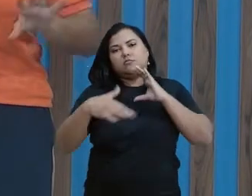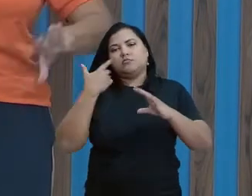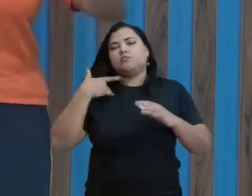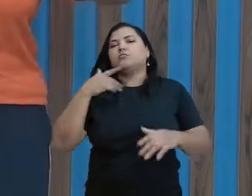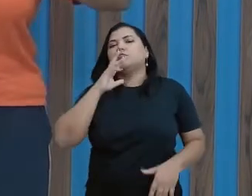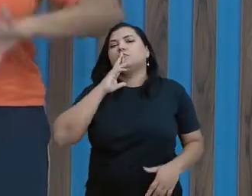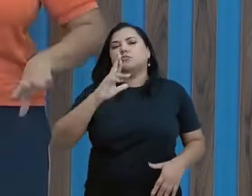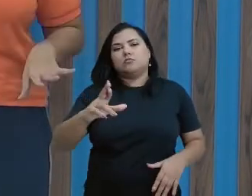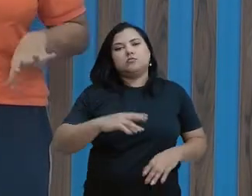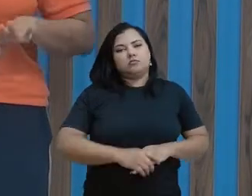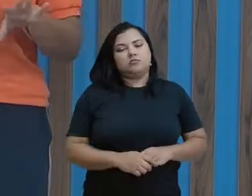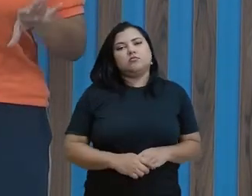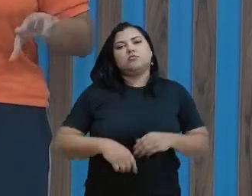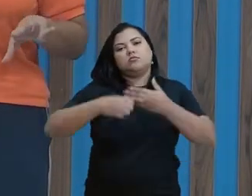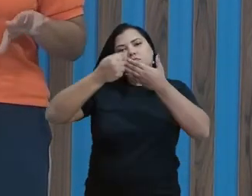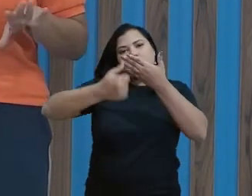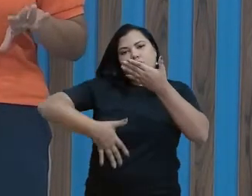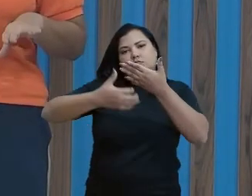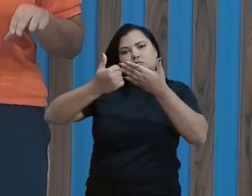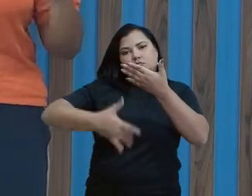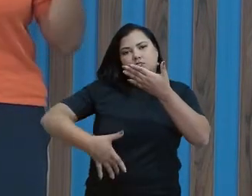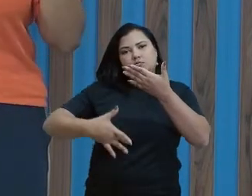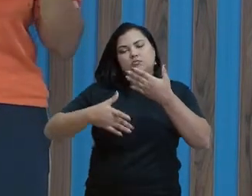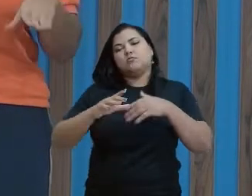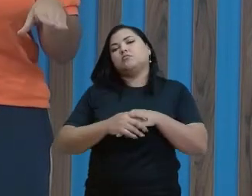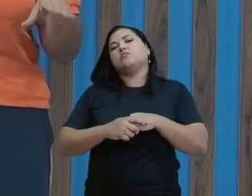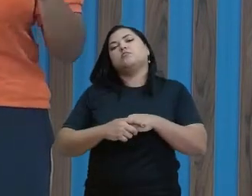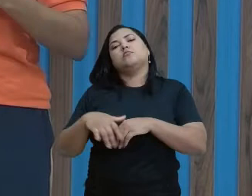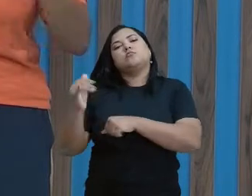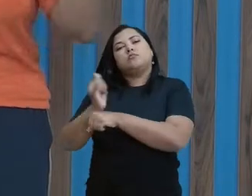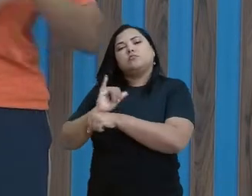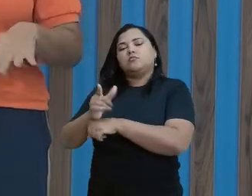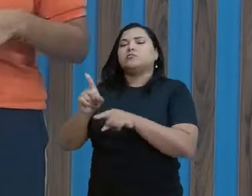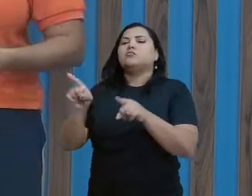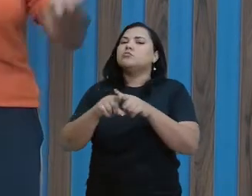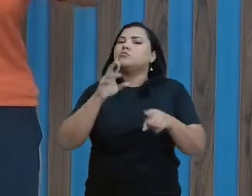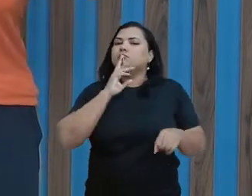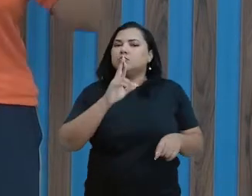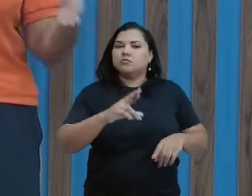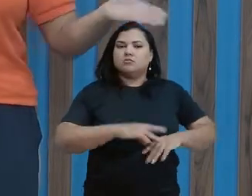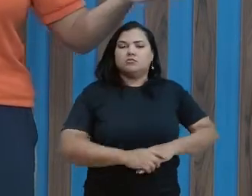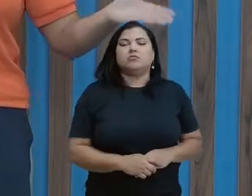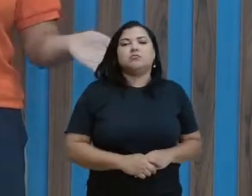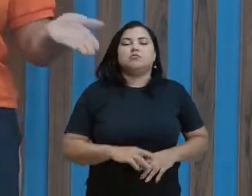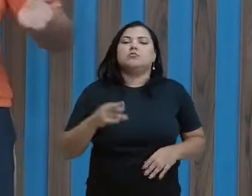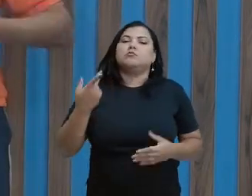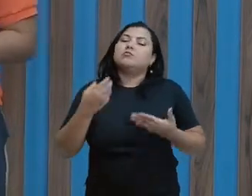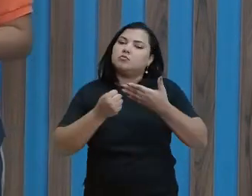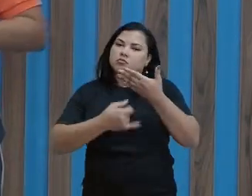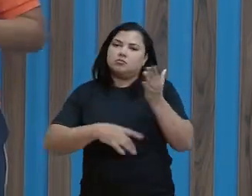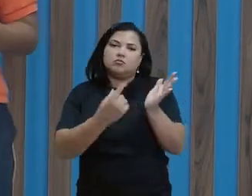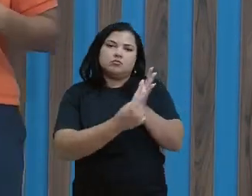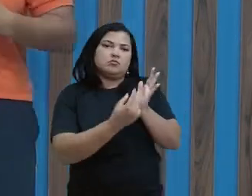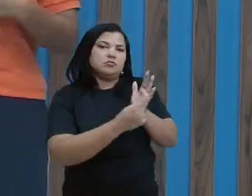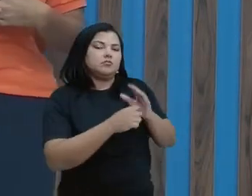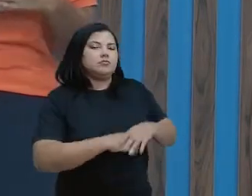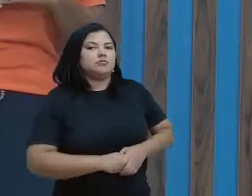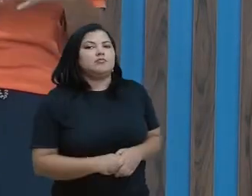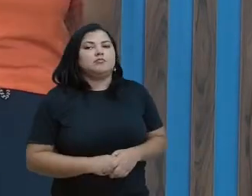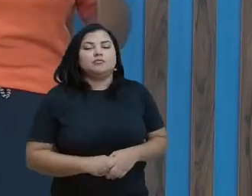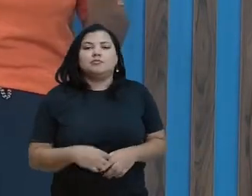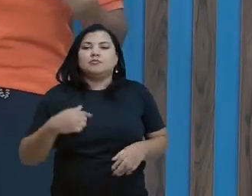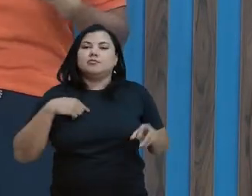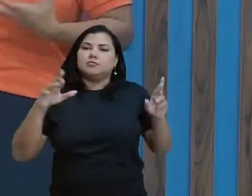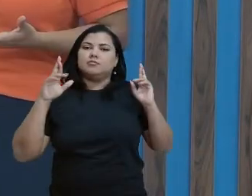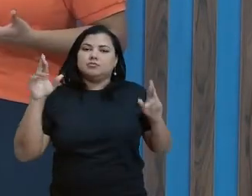e-mails. Ou botem comentário nas aulas do YouTube, que eu também respondo. Ou no chat. Eu realmente espero